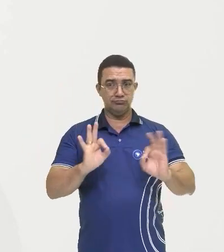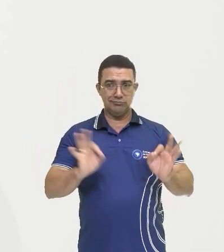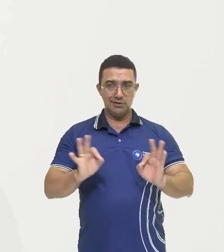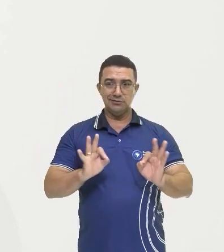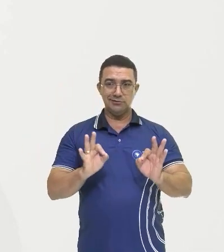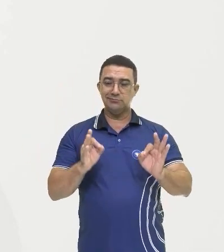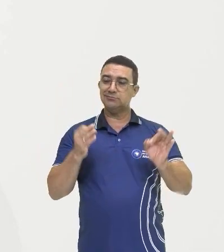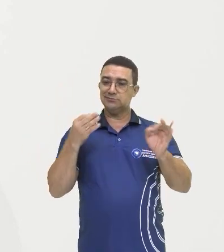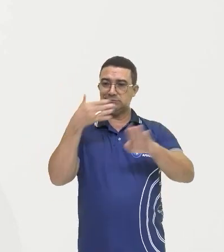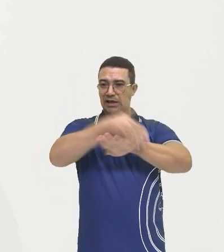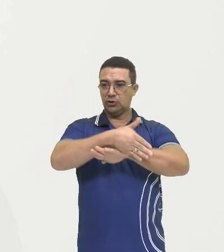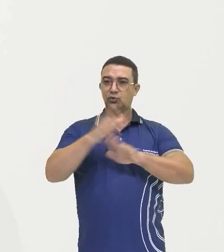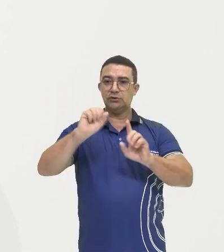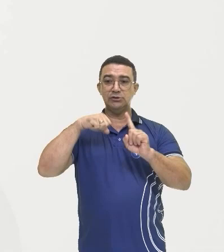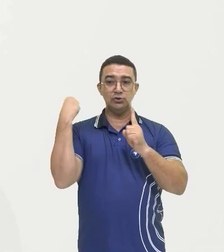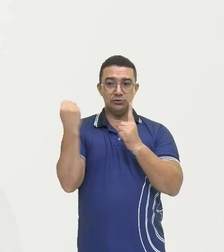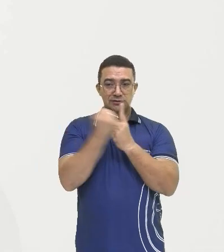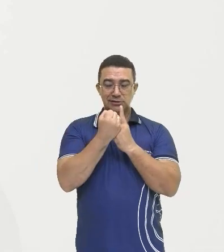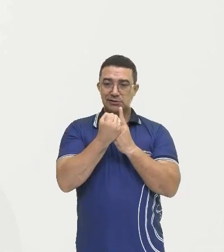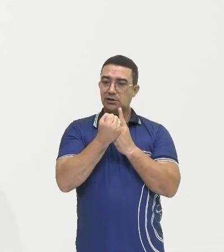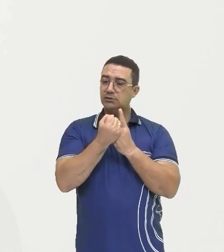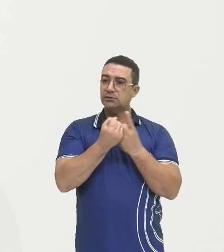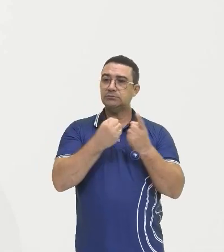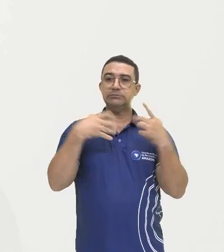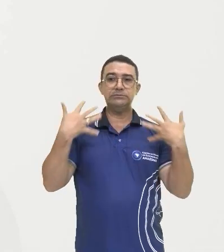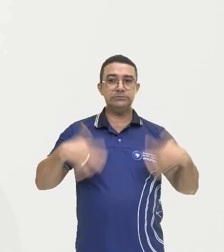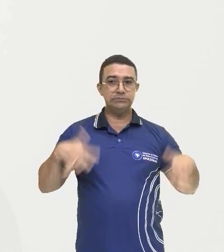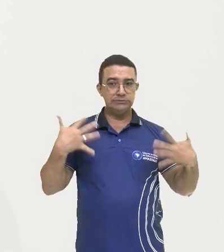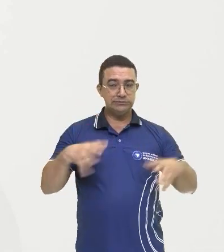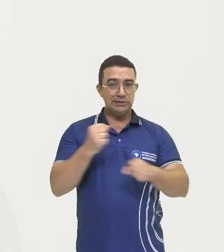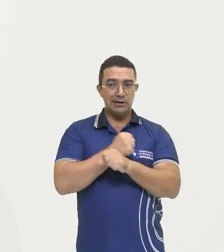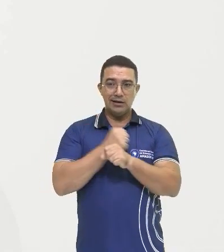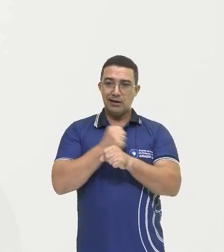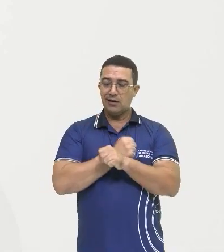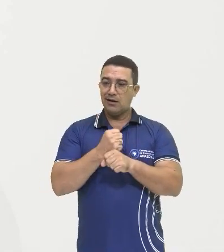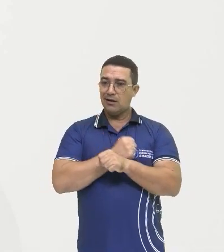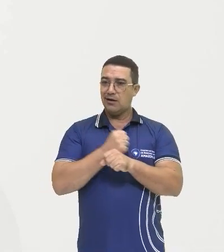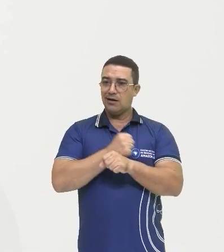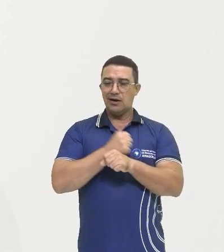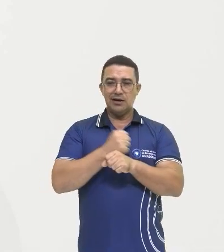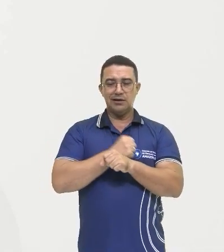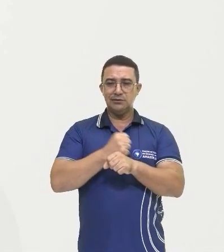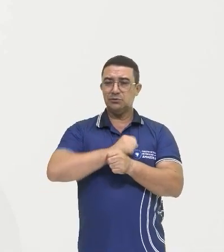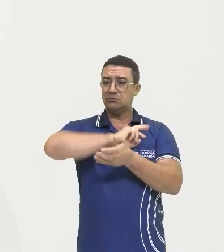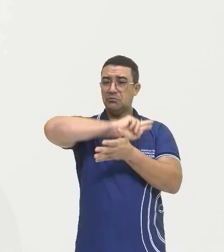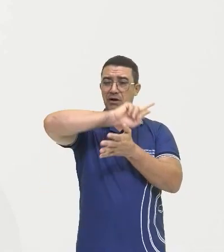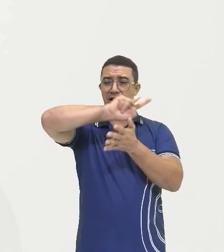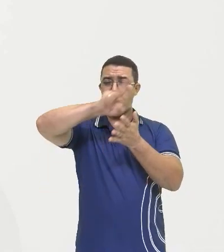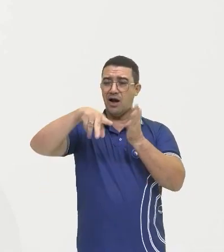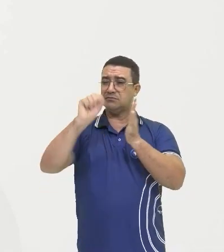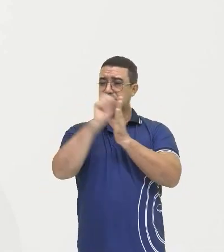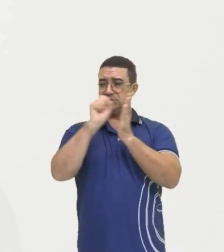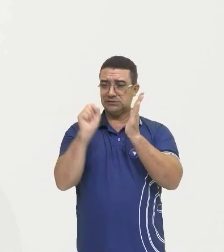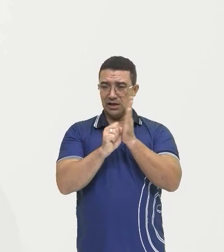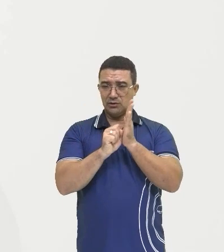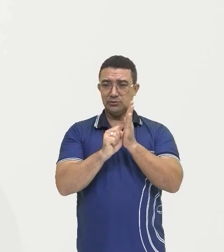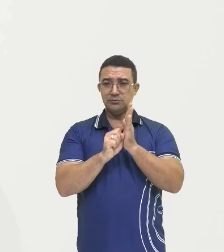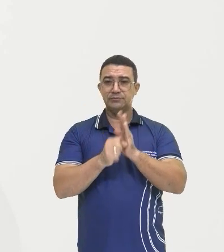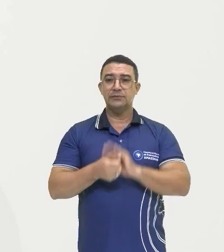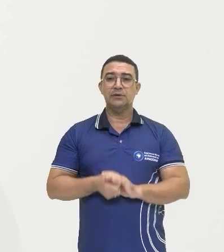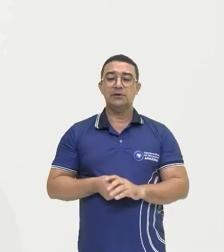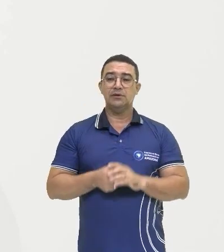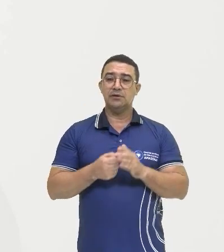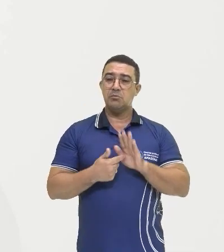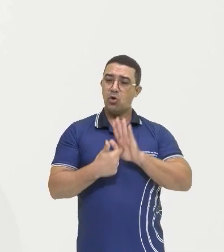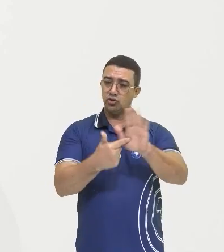presente na nossa sociedade há muitos anos, há vários séculos, há vários milênios. E aí eu trouxe só aqui um